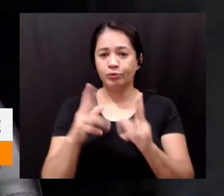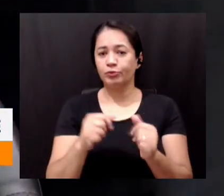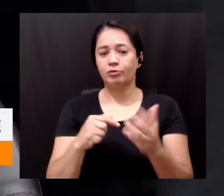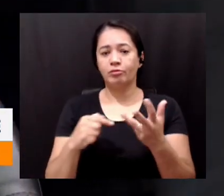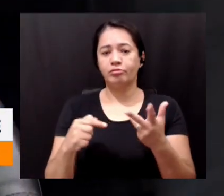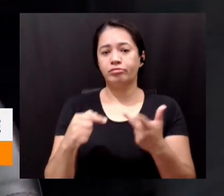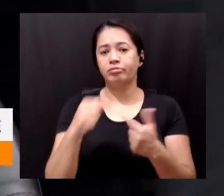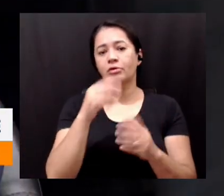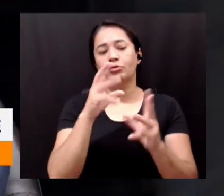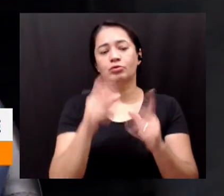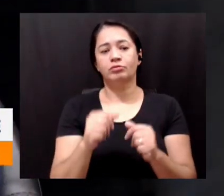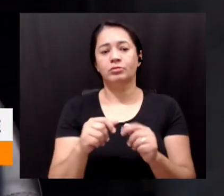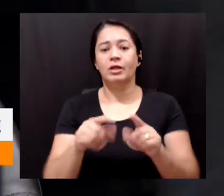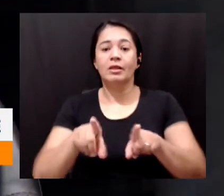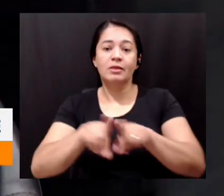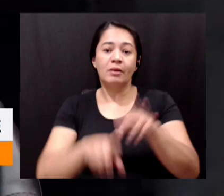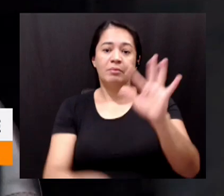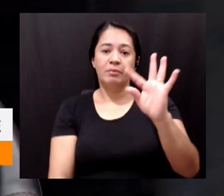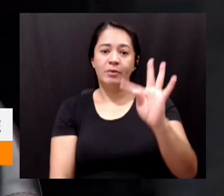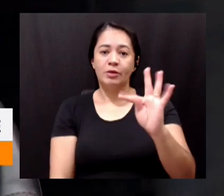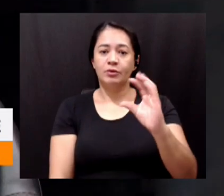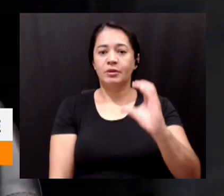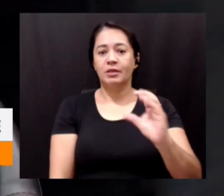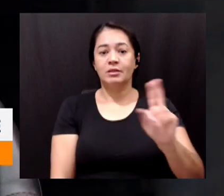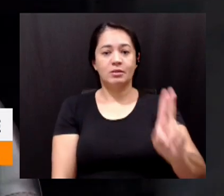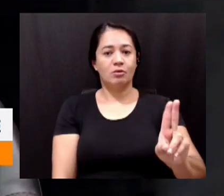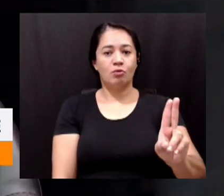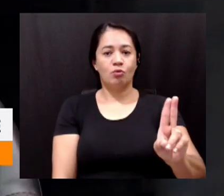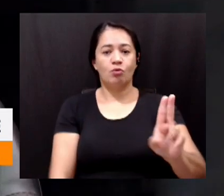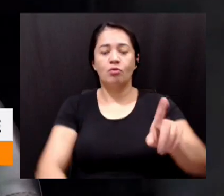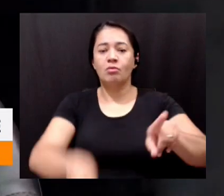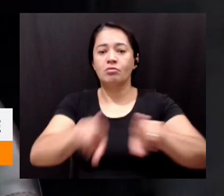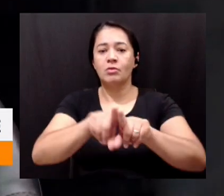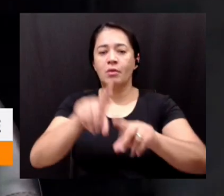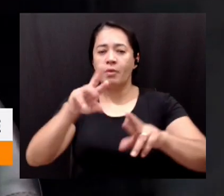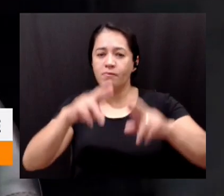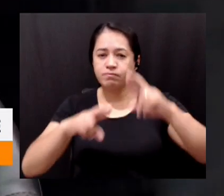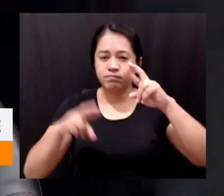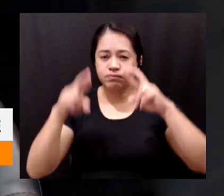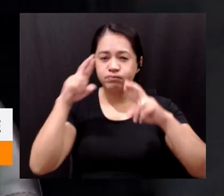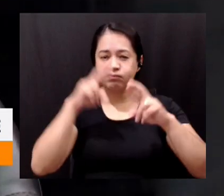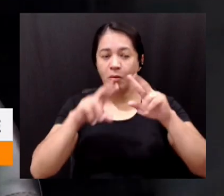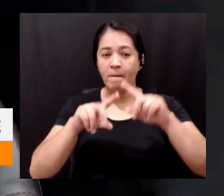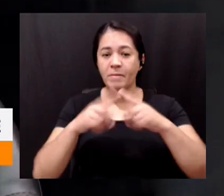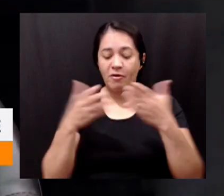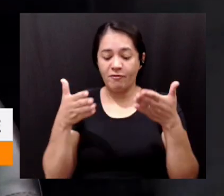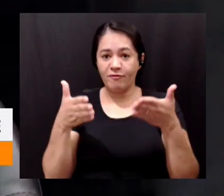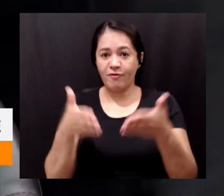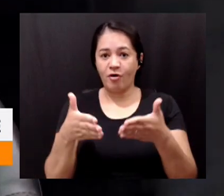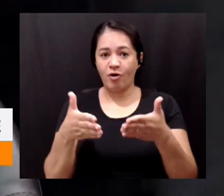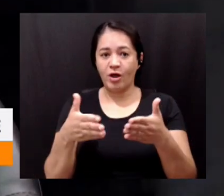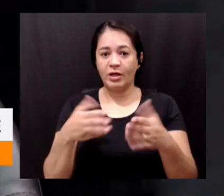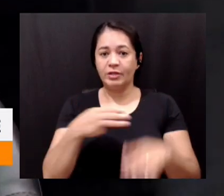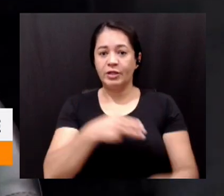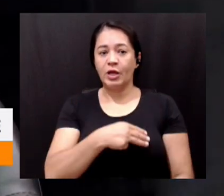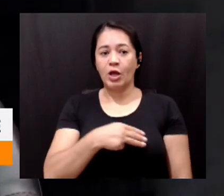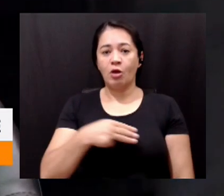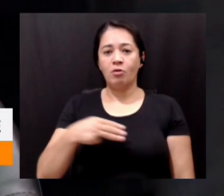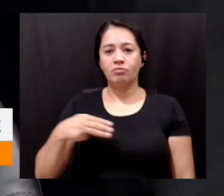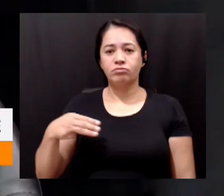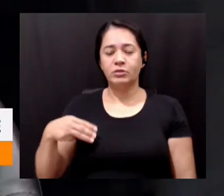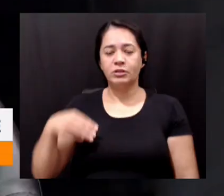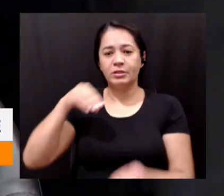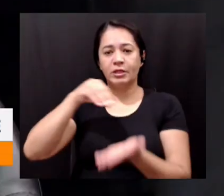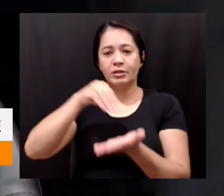por consequência, também faz essa fiscalização, mas é mais voltada para o Ministério da Fazenda, juntamente